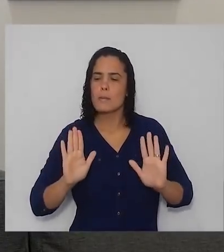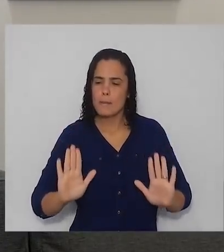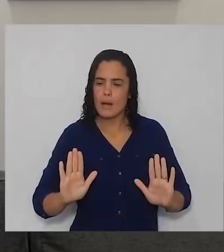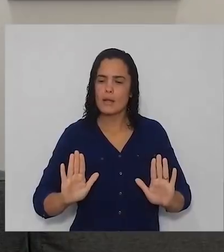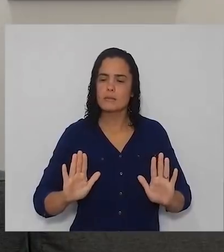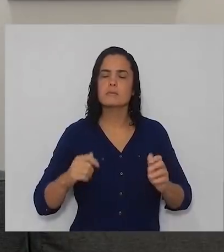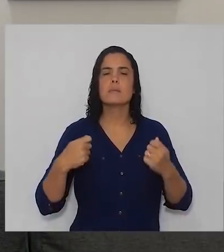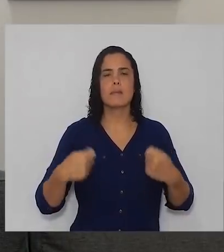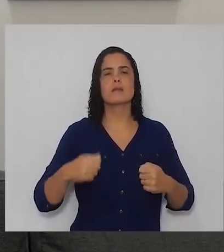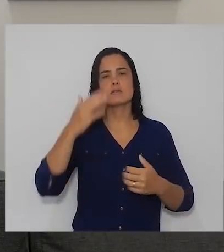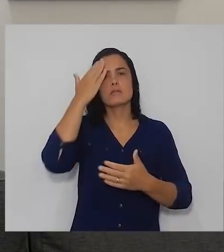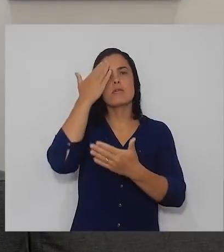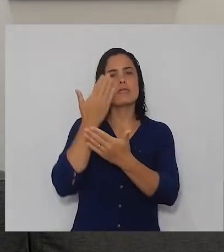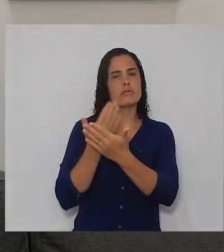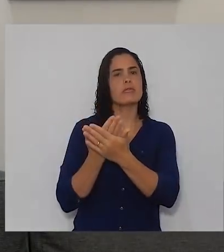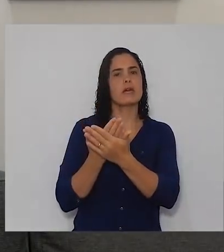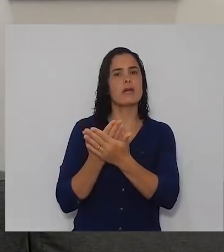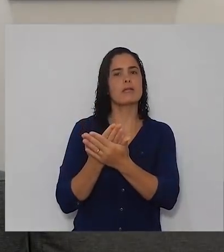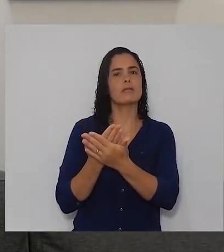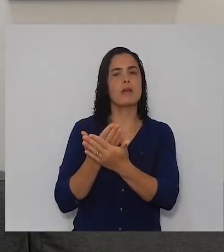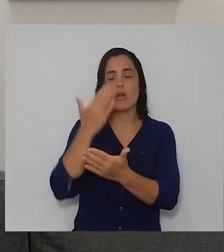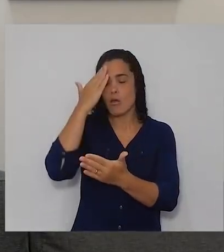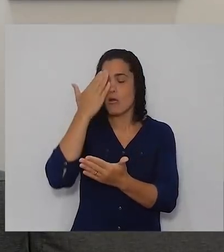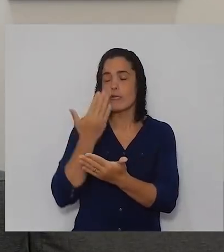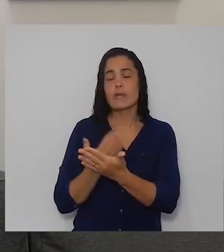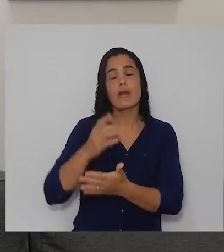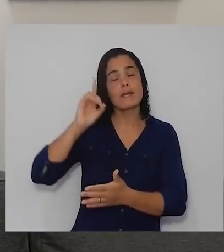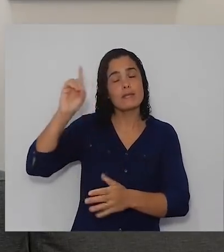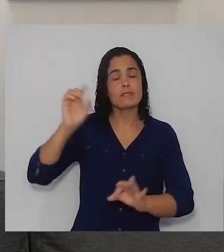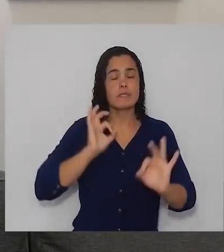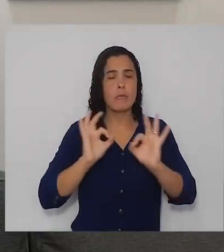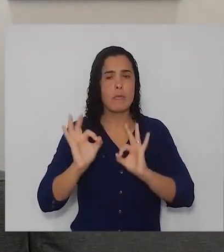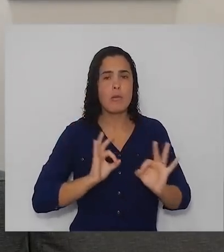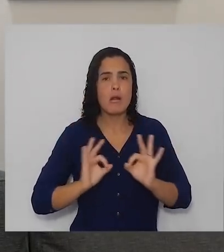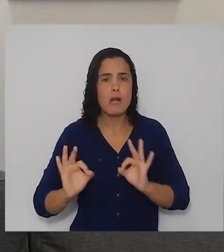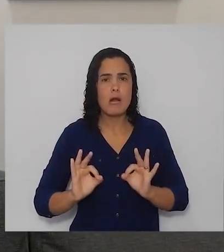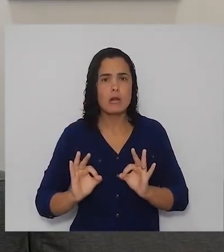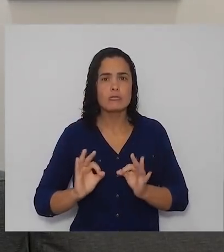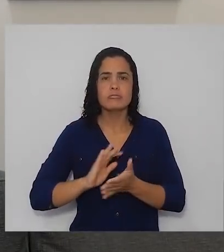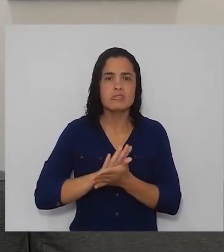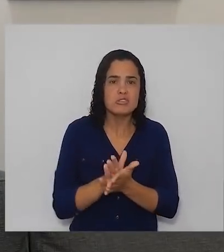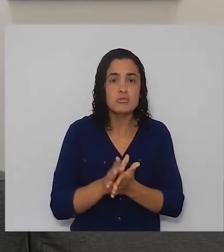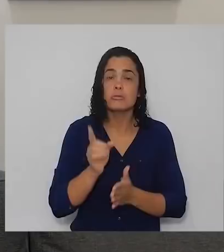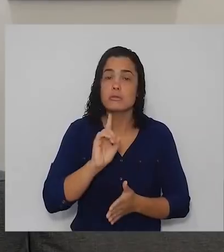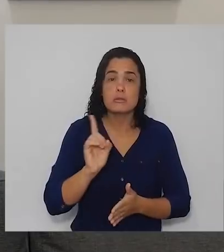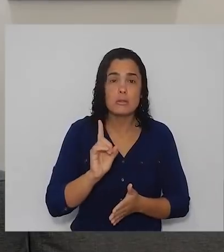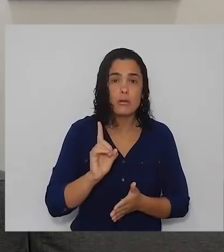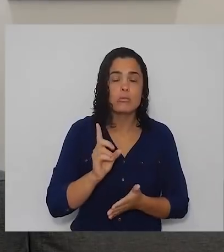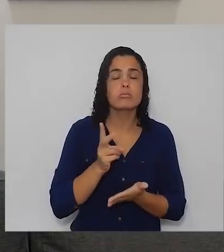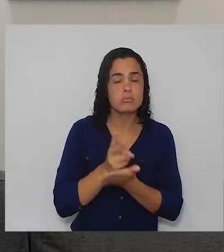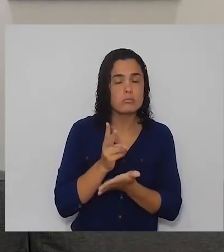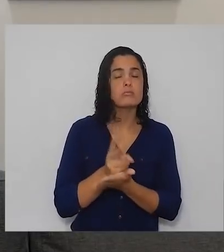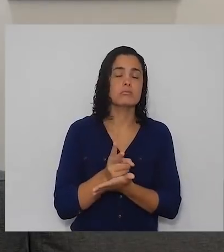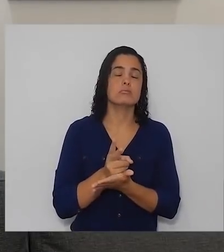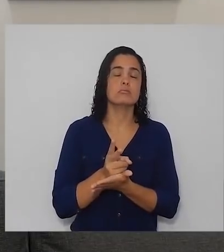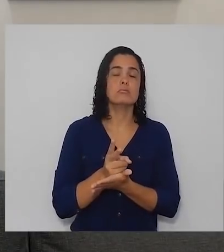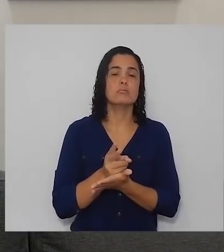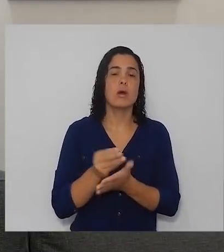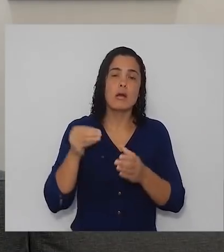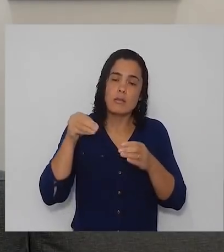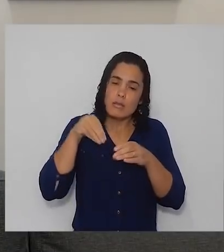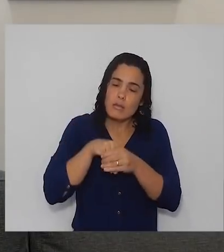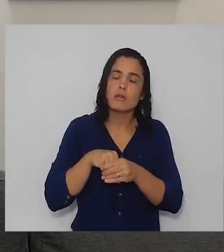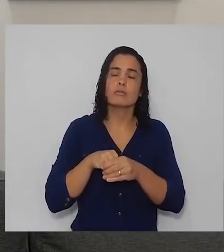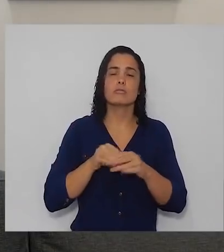de que a seca não cancelou os desígnios e os propósitos de Deus. Na verdade, o que a